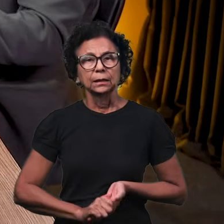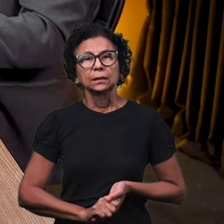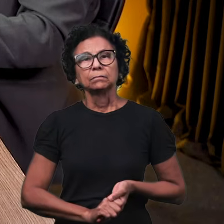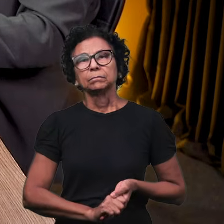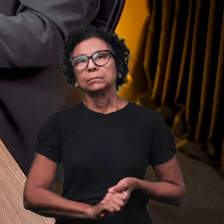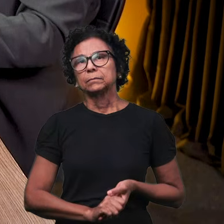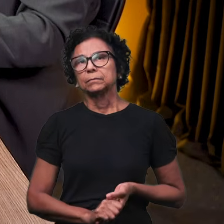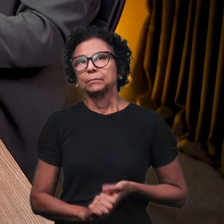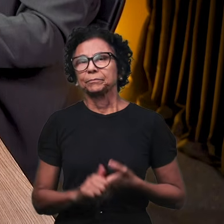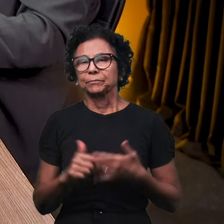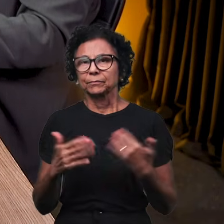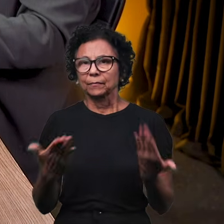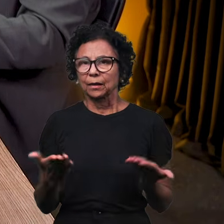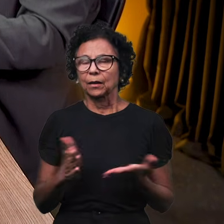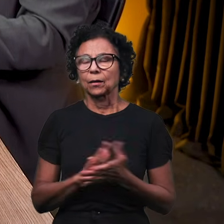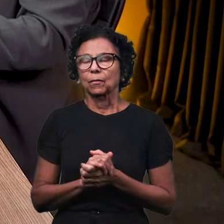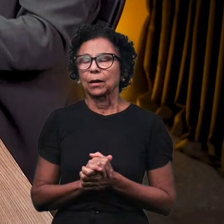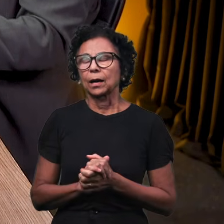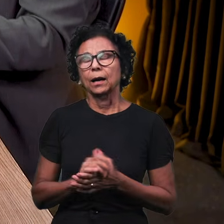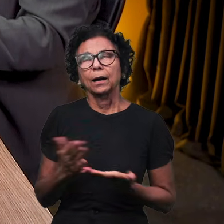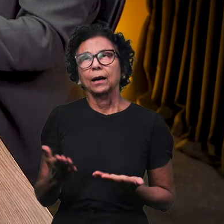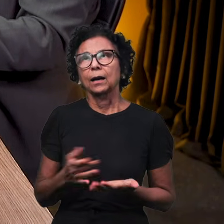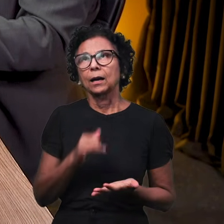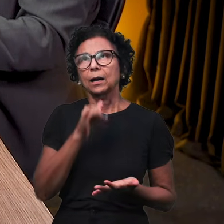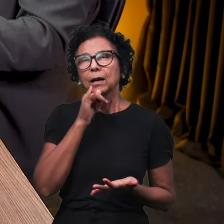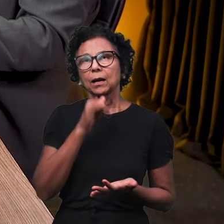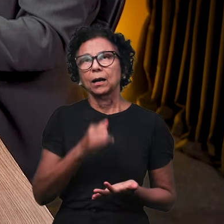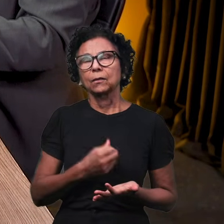Acabei agora, estou bem, me batizei e acabou. Não,